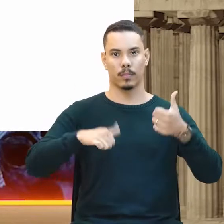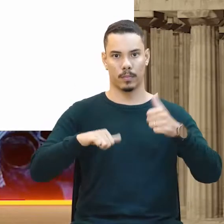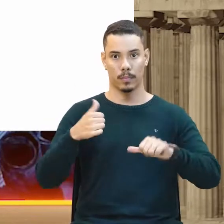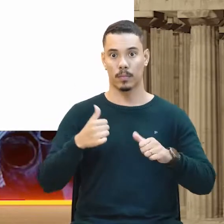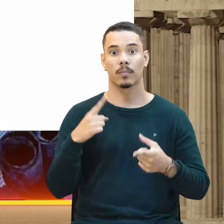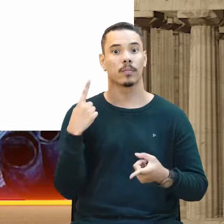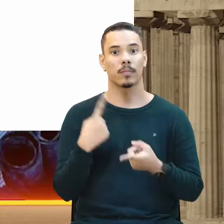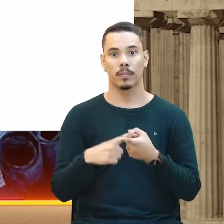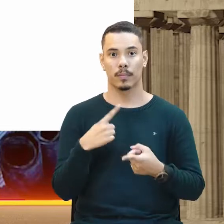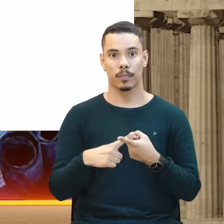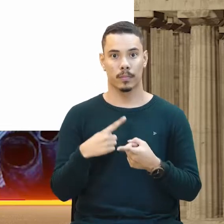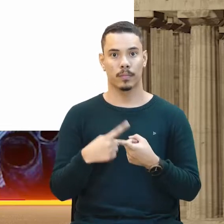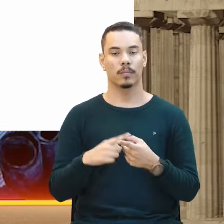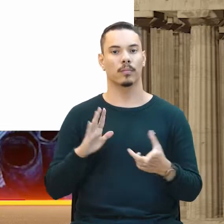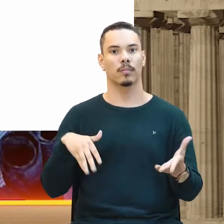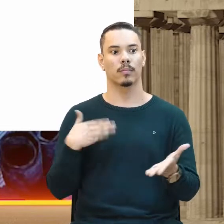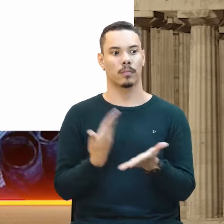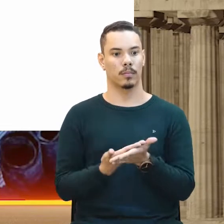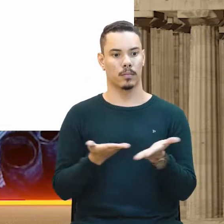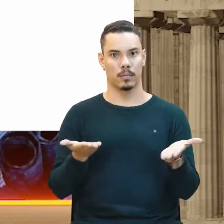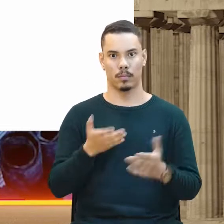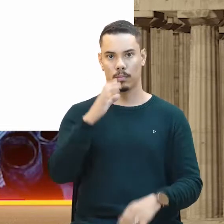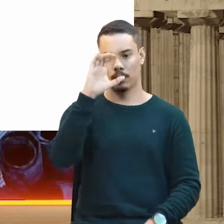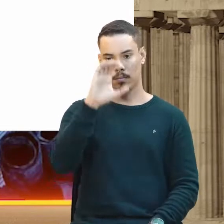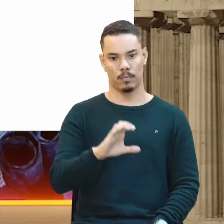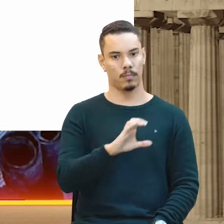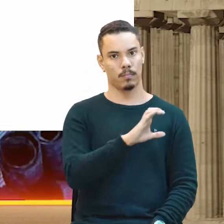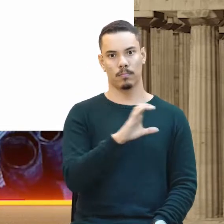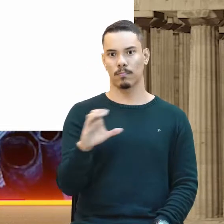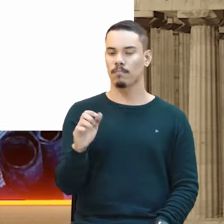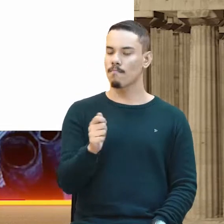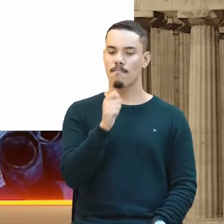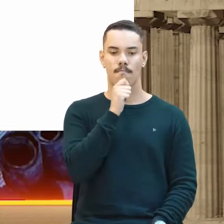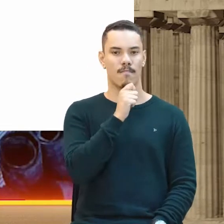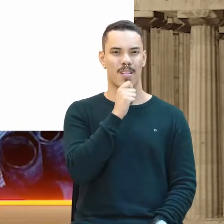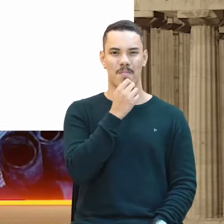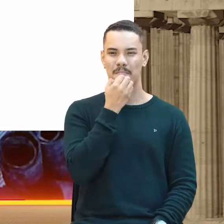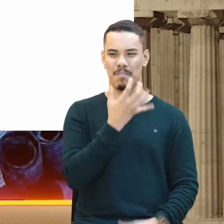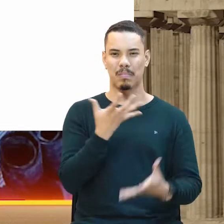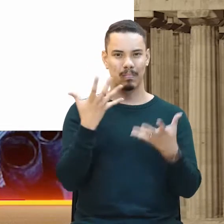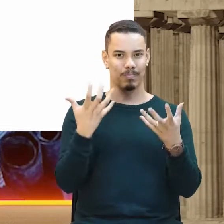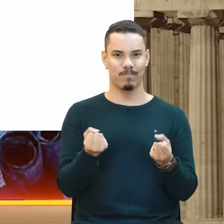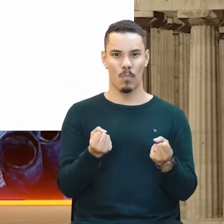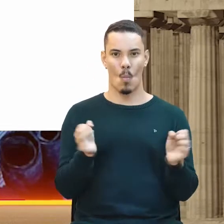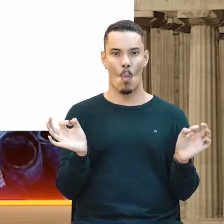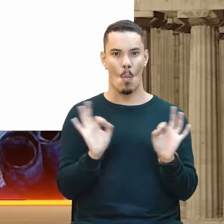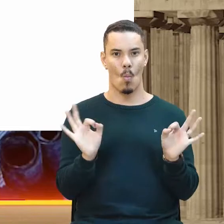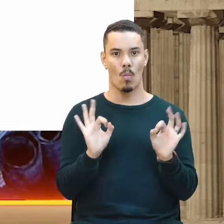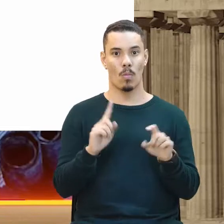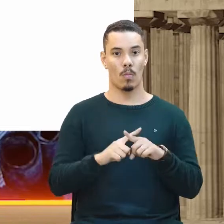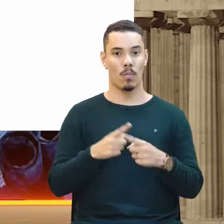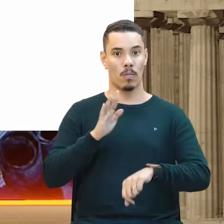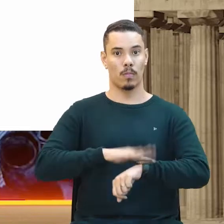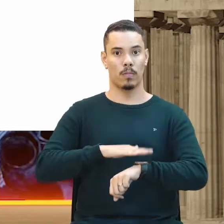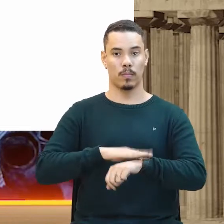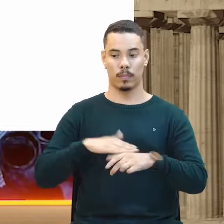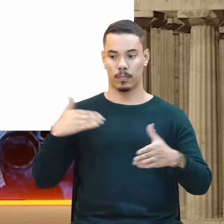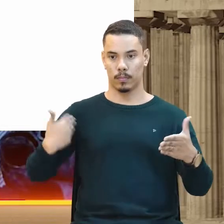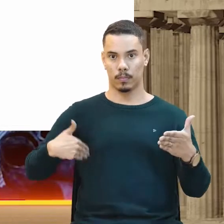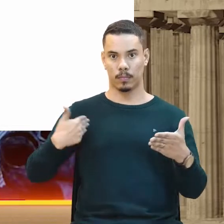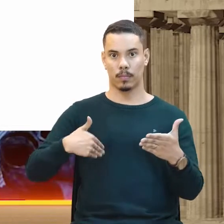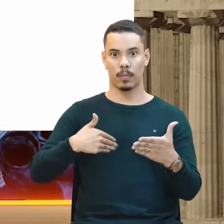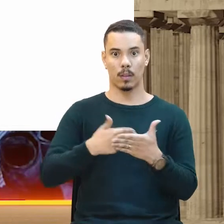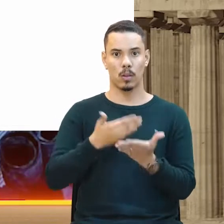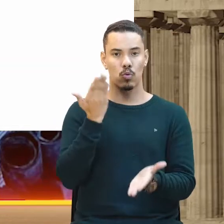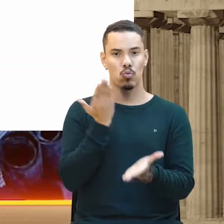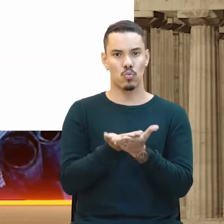até então o cristianismo ele não estava sendo muito bem aceito, mas com o passar do tempo, com os estudos